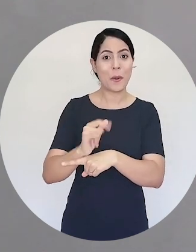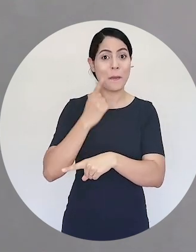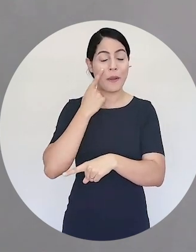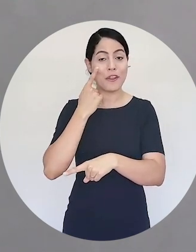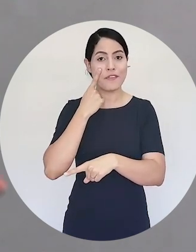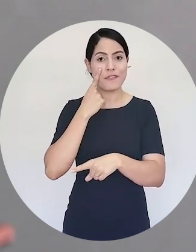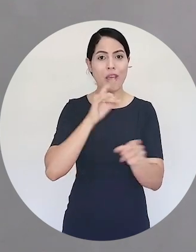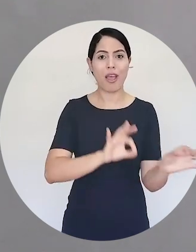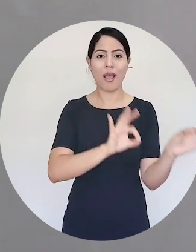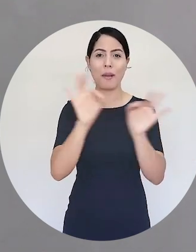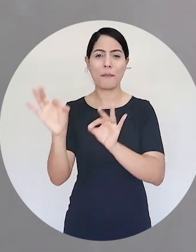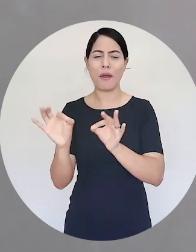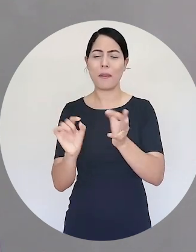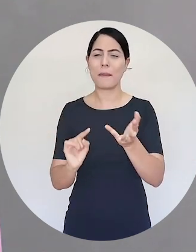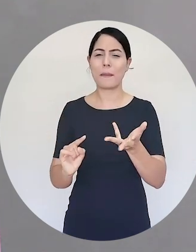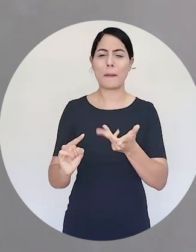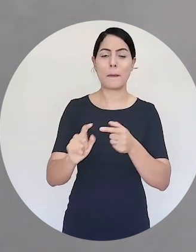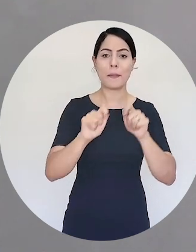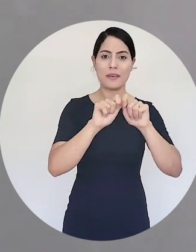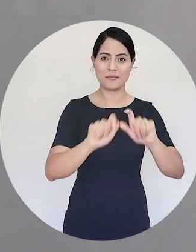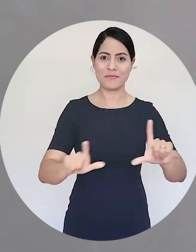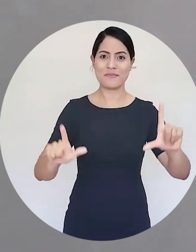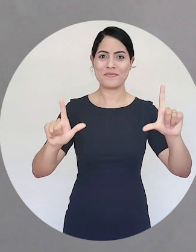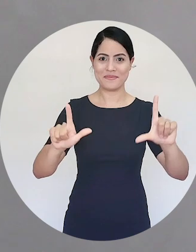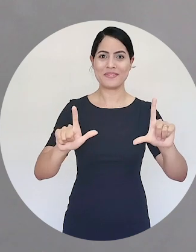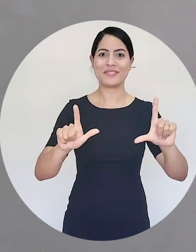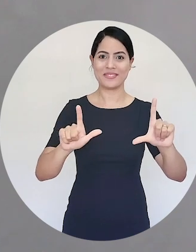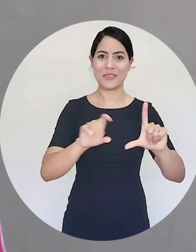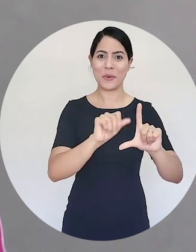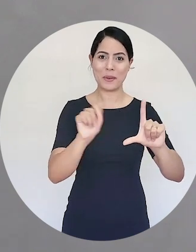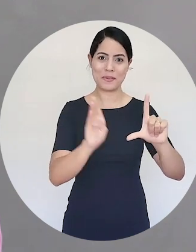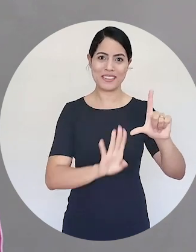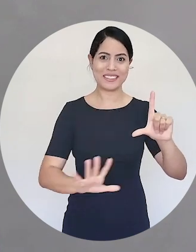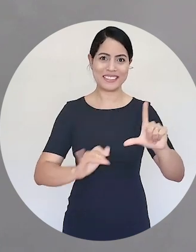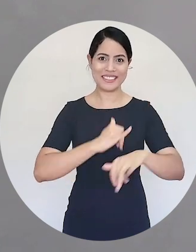confira este e outros programas e também eventos